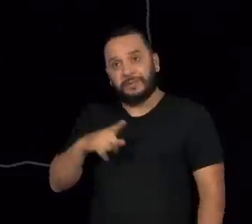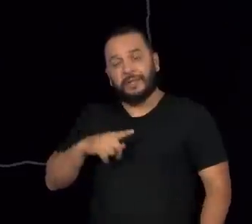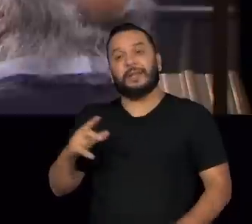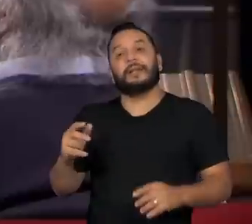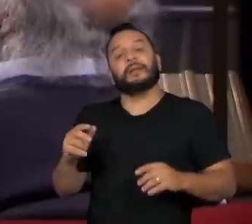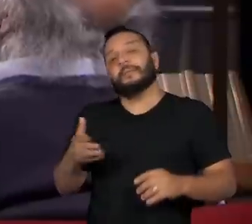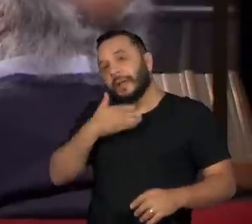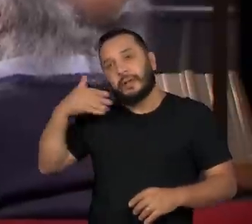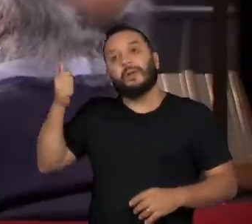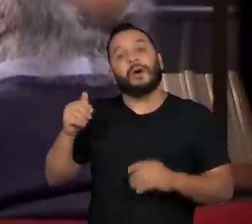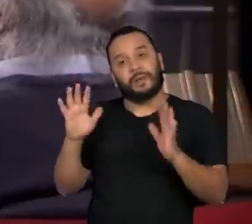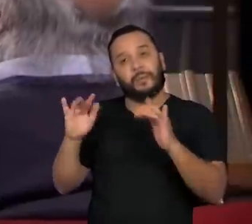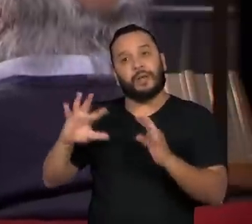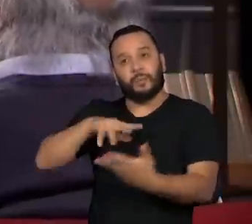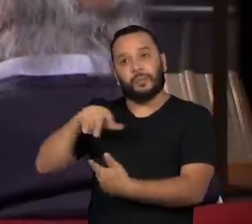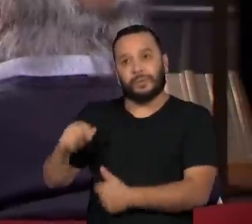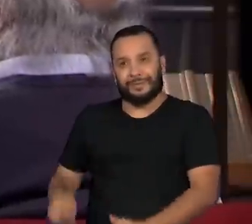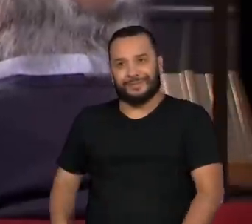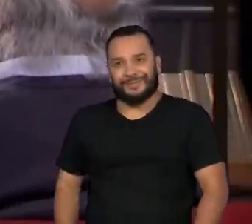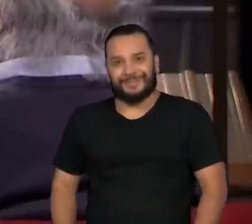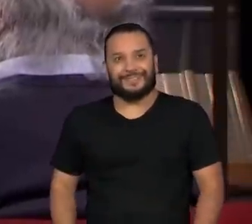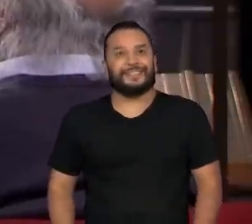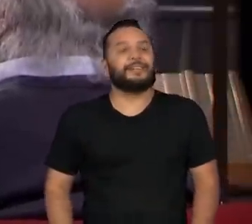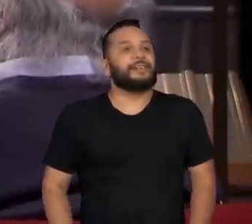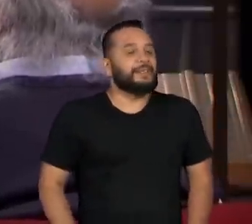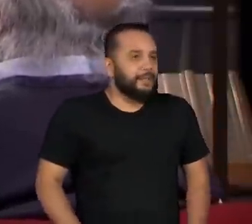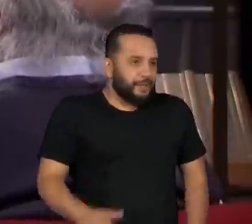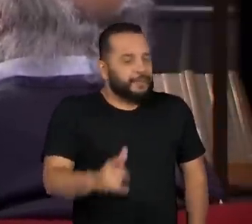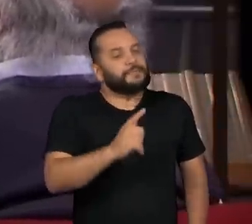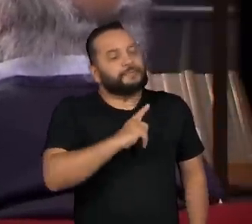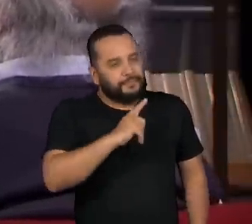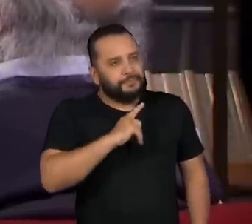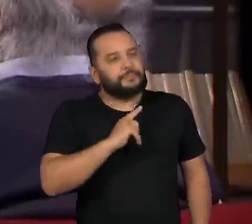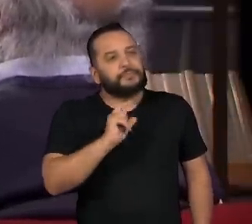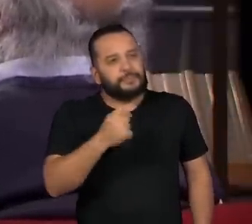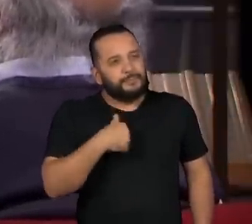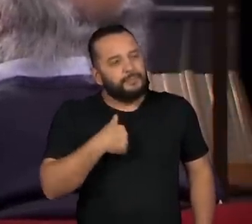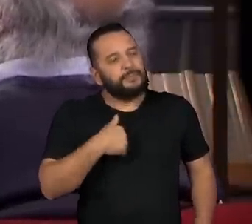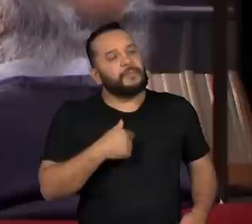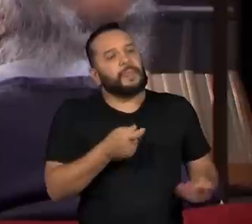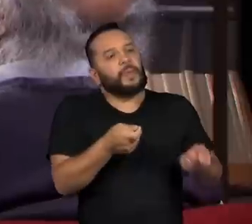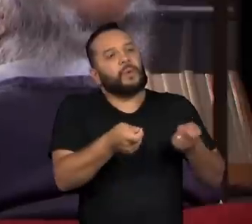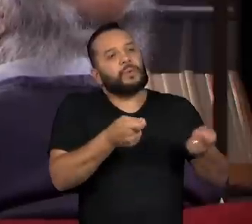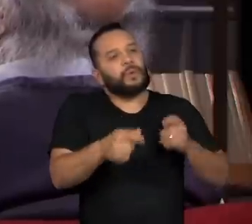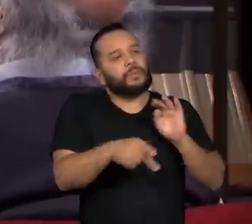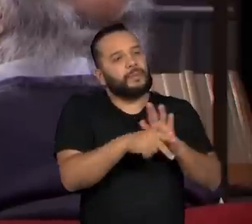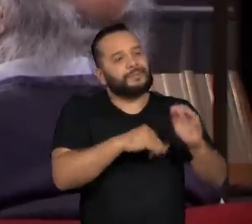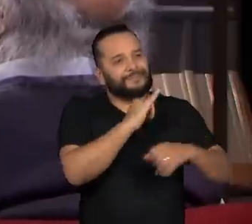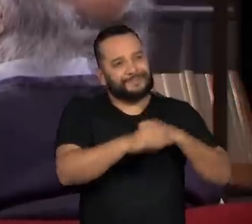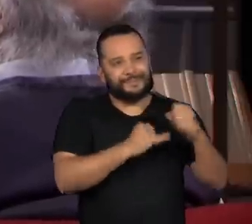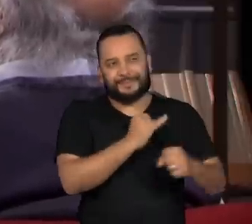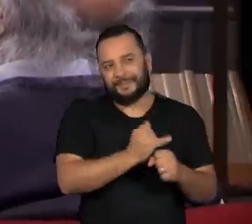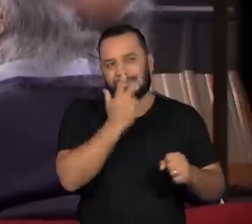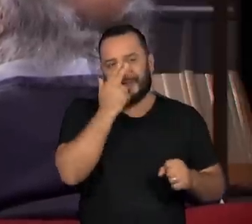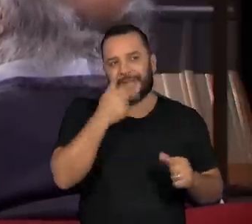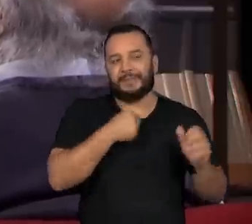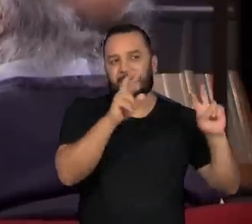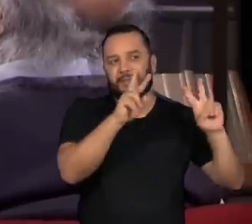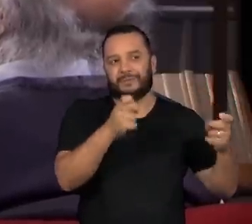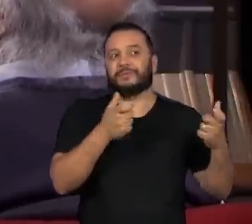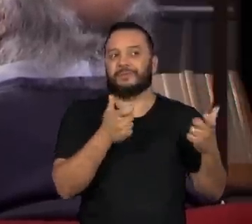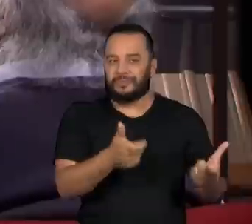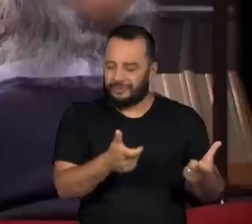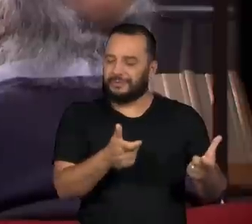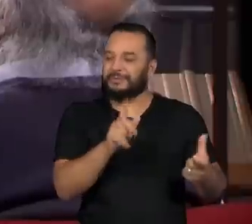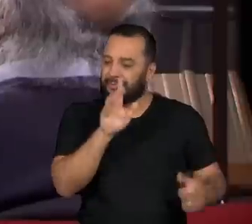e aí chegamos nessa hora que está sendo discutindo uma regulação da internet parece que é um assunto é chato mas